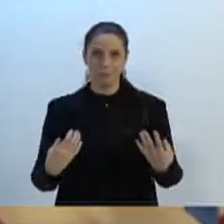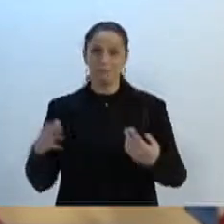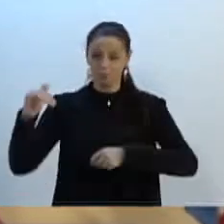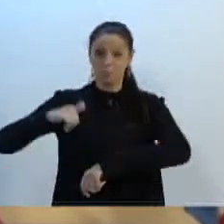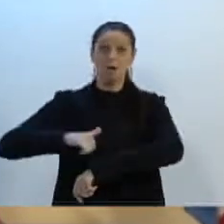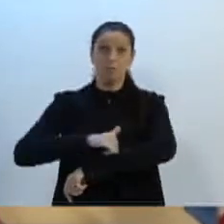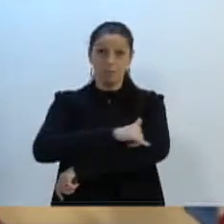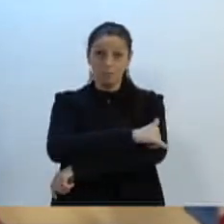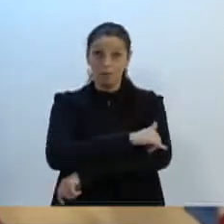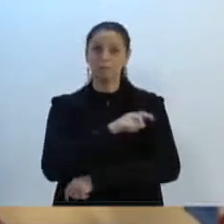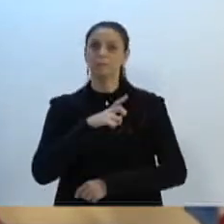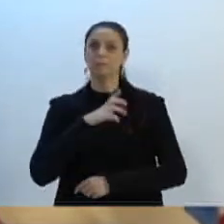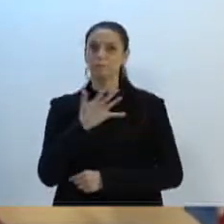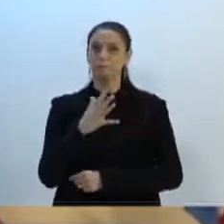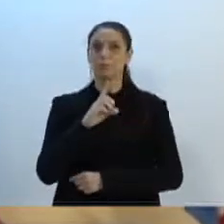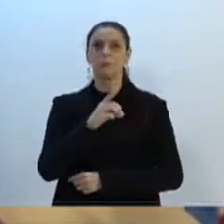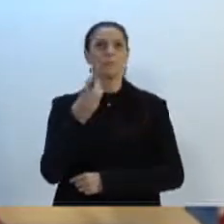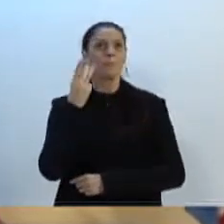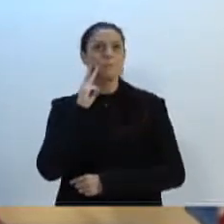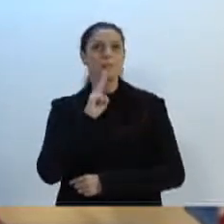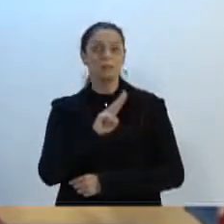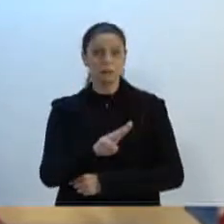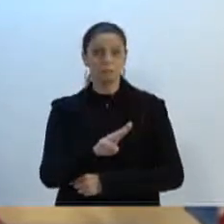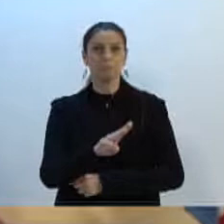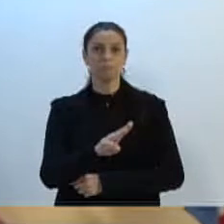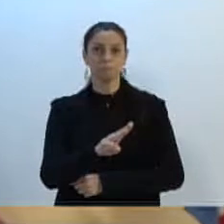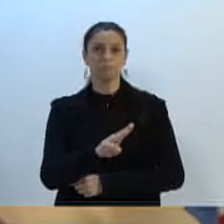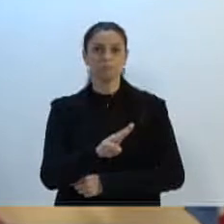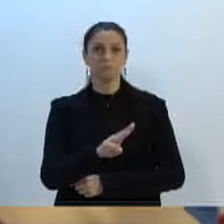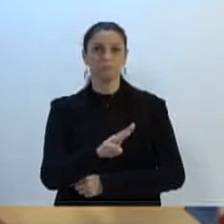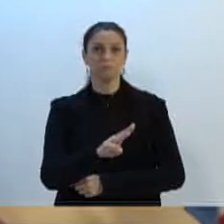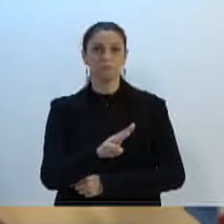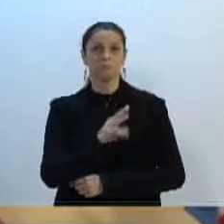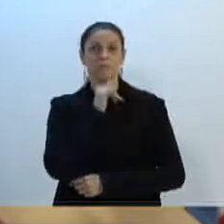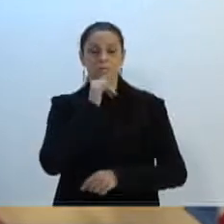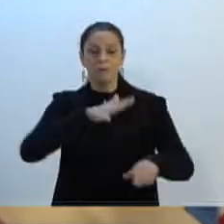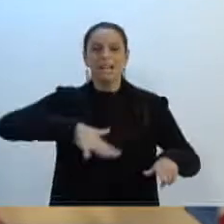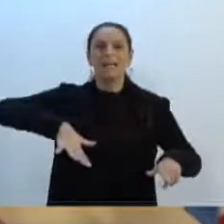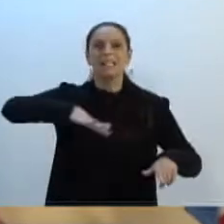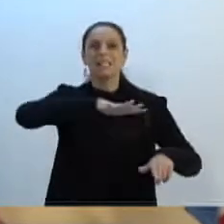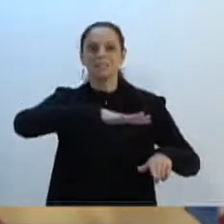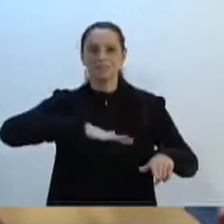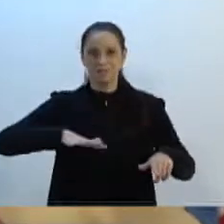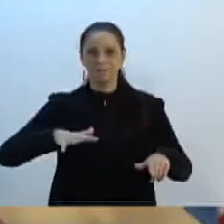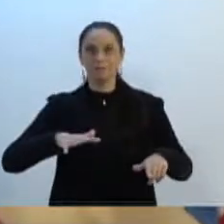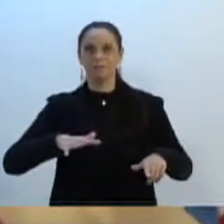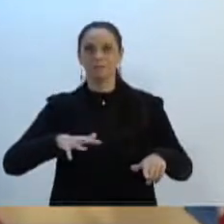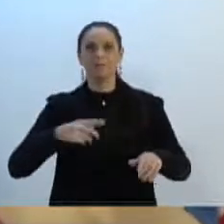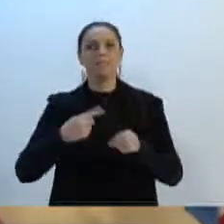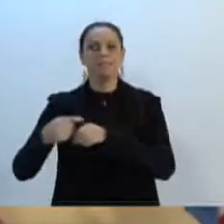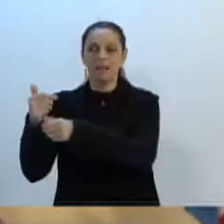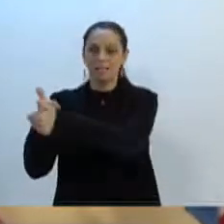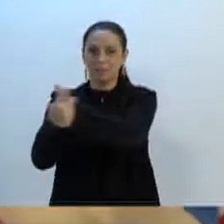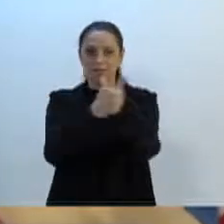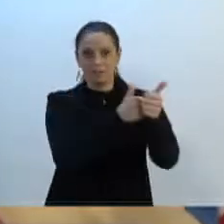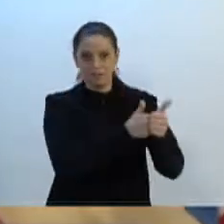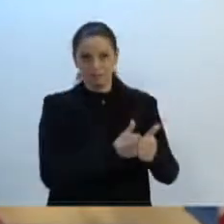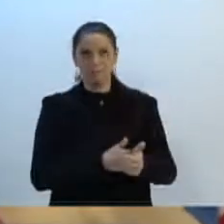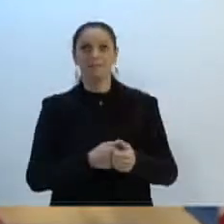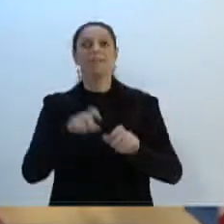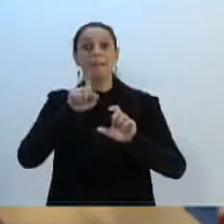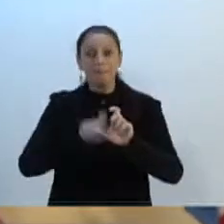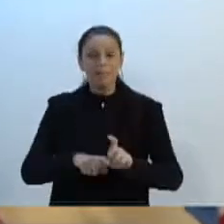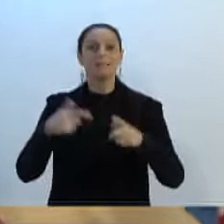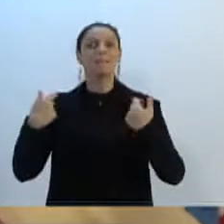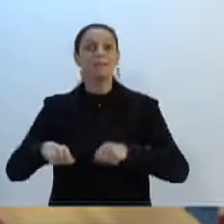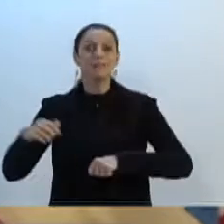aeroporto que tem aproximadamente 1 milhão de habitantes aqui, quando a gente fala na região, da nossa região aqui do Vale do Itajaí.